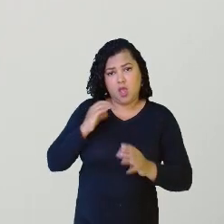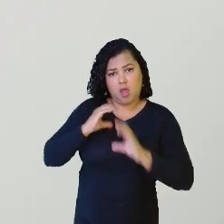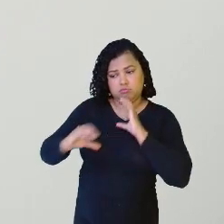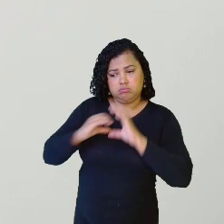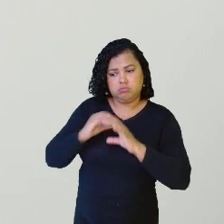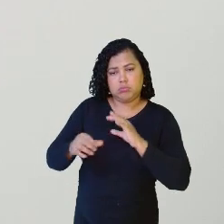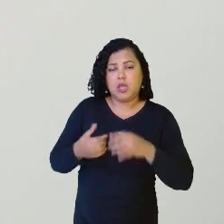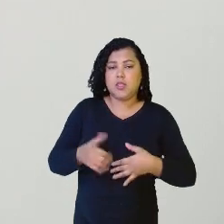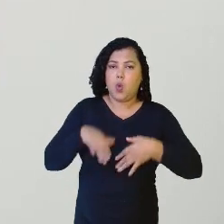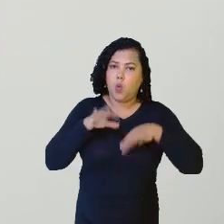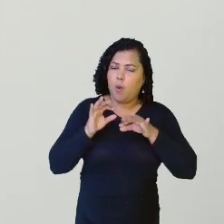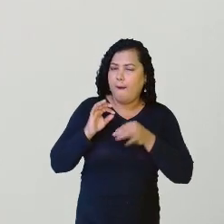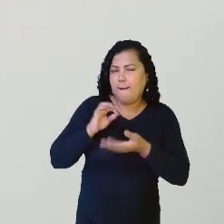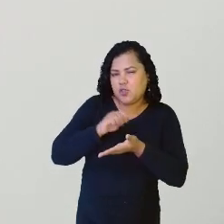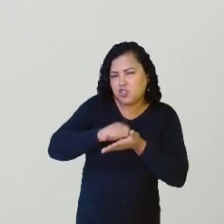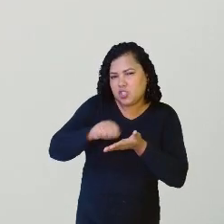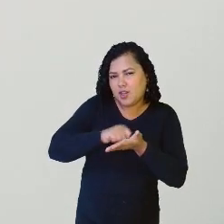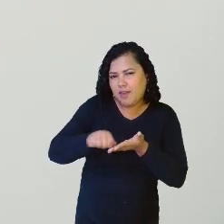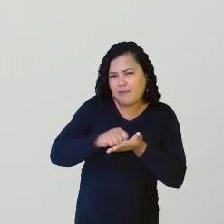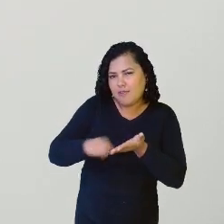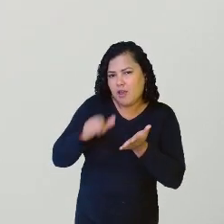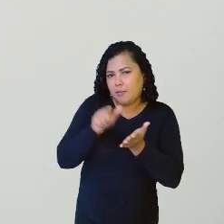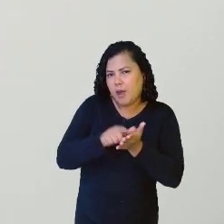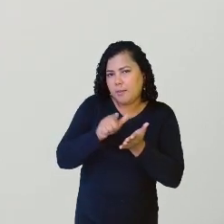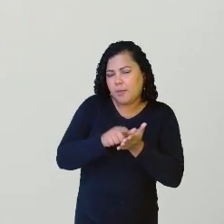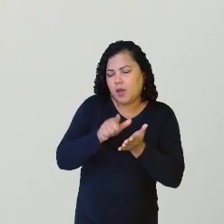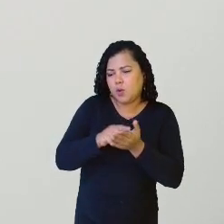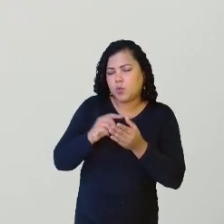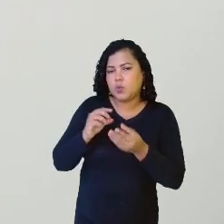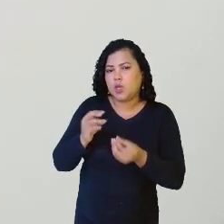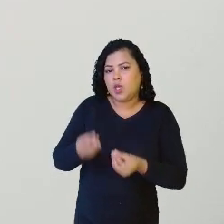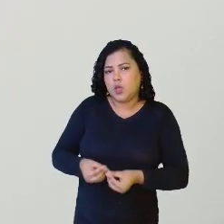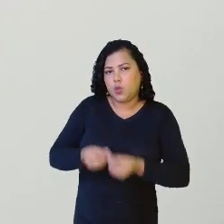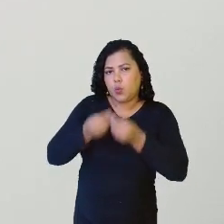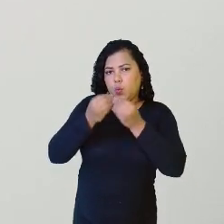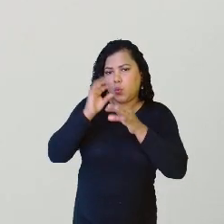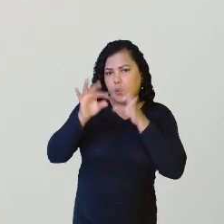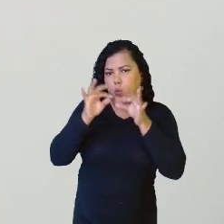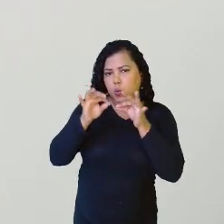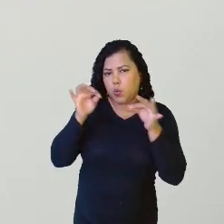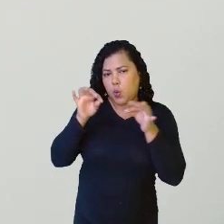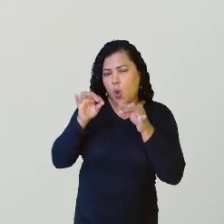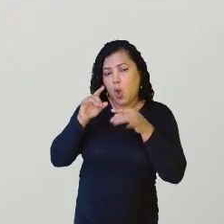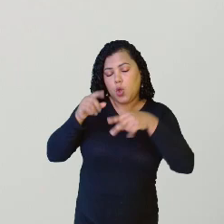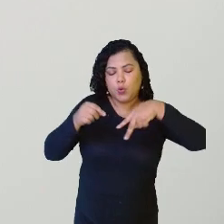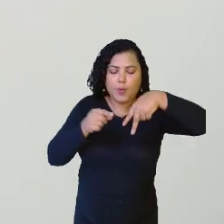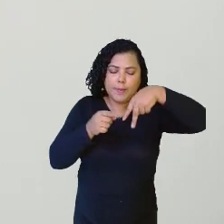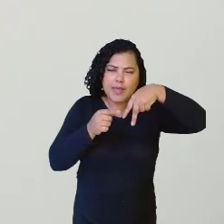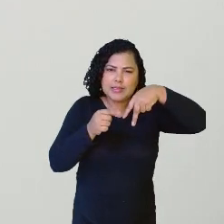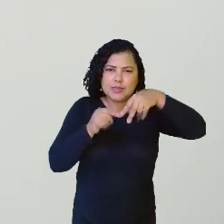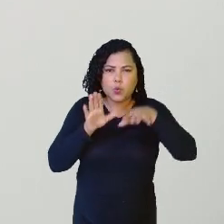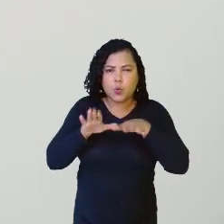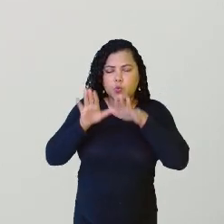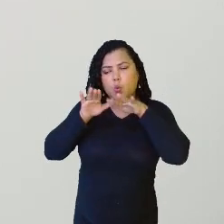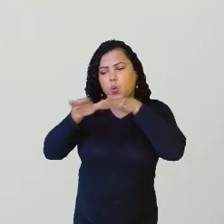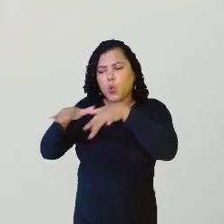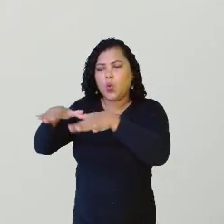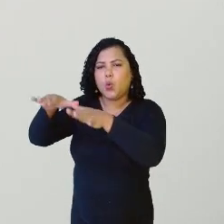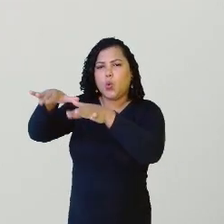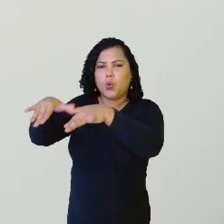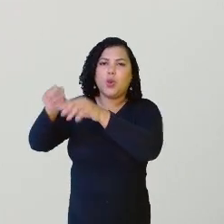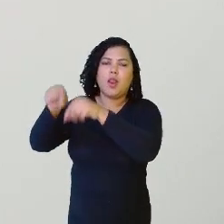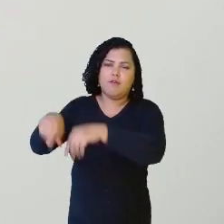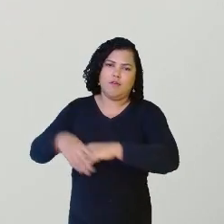mensagem chegar para o outro, porém, essa mensagem demorava. Não era imediato, como nós agora estamos